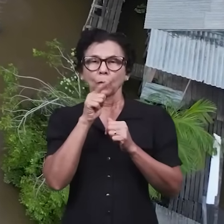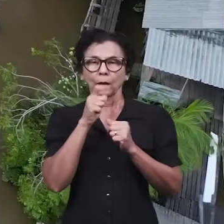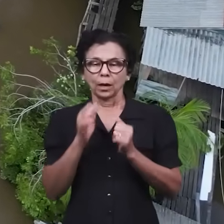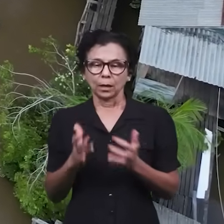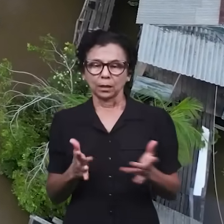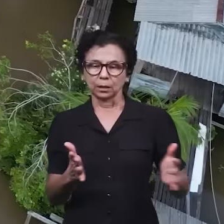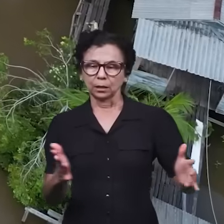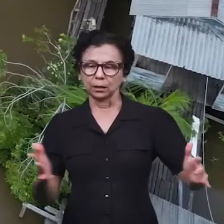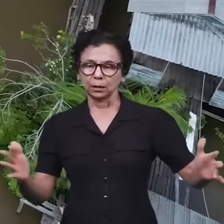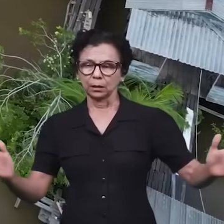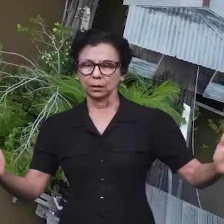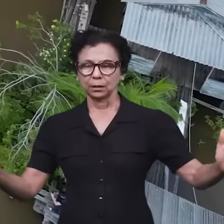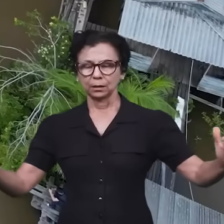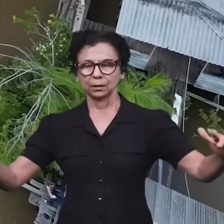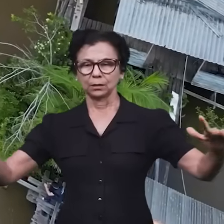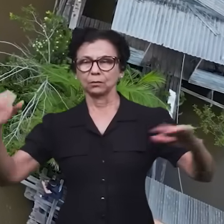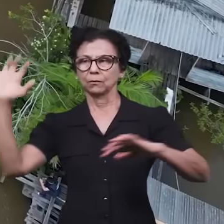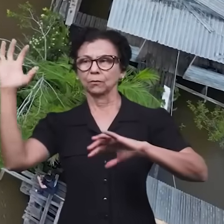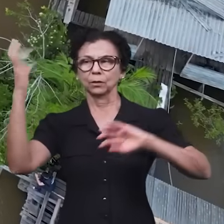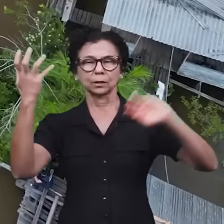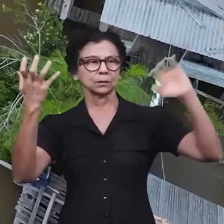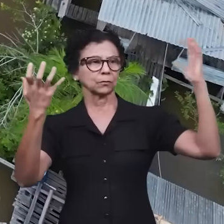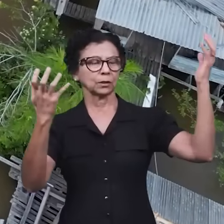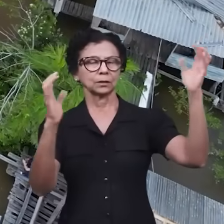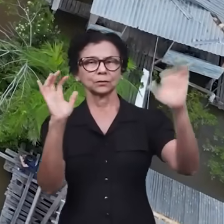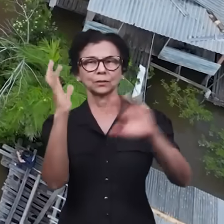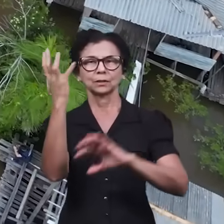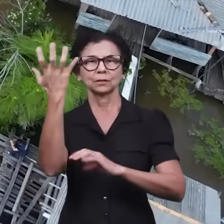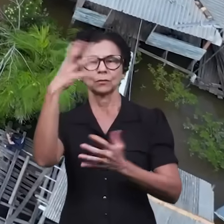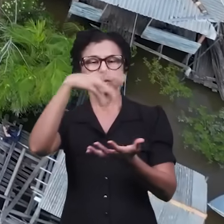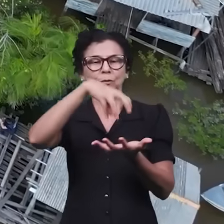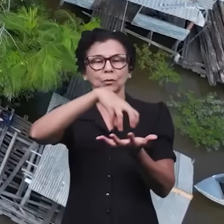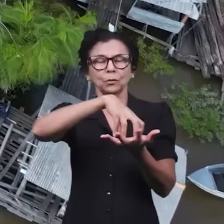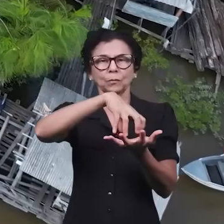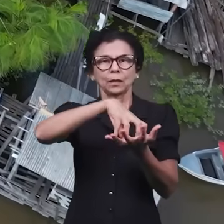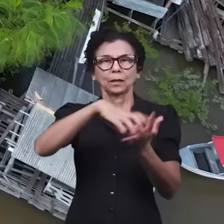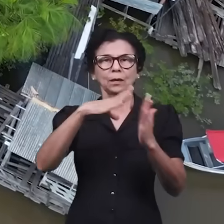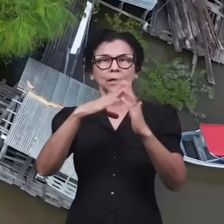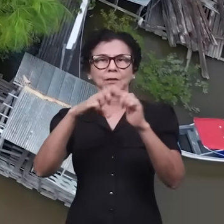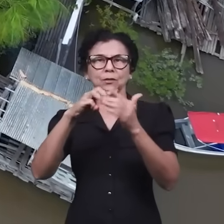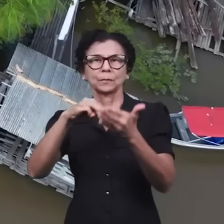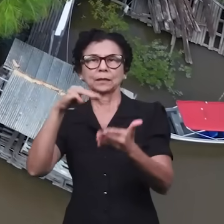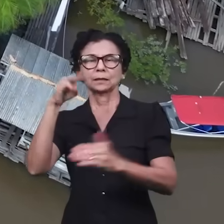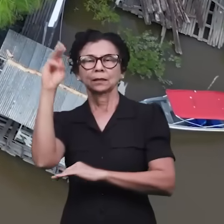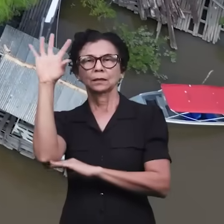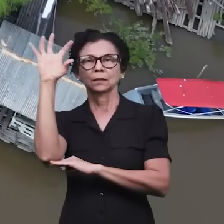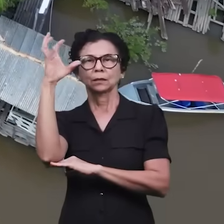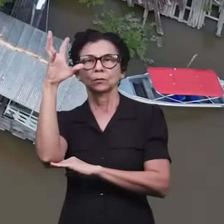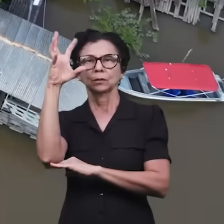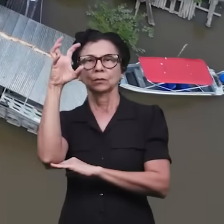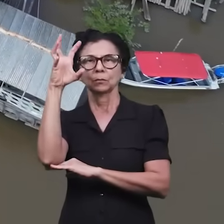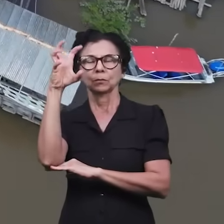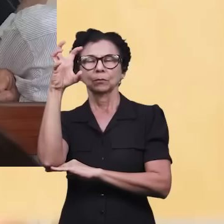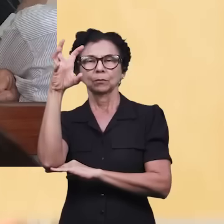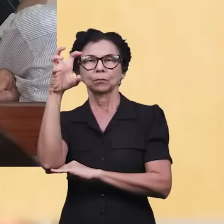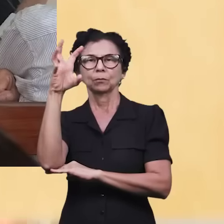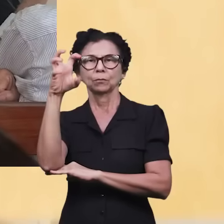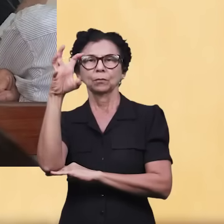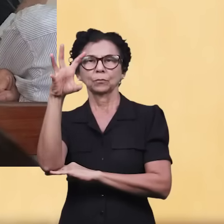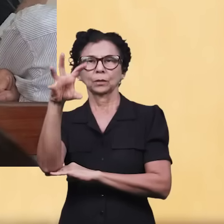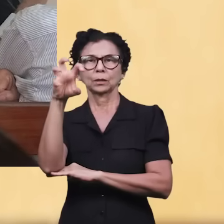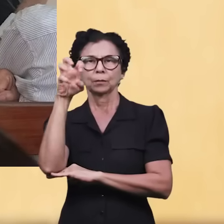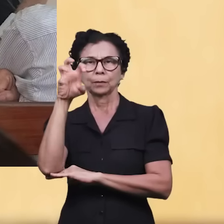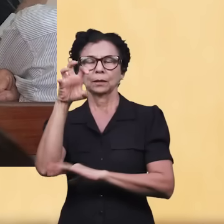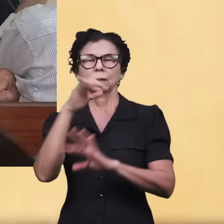e floresta nas margens, no meio da floresta tem uma igreja. E ali está uma igreja nossa com antena, que recebe a escola bíblica dominical.